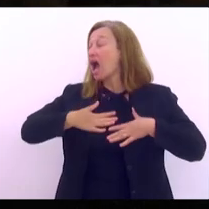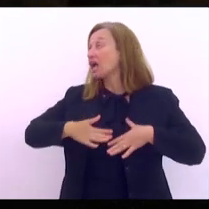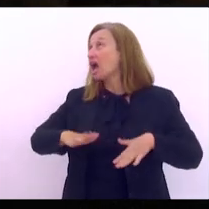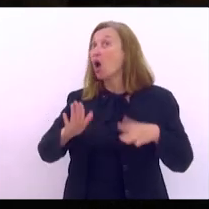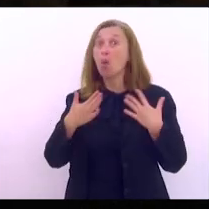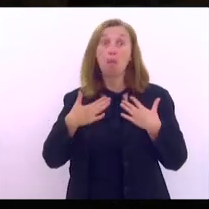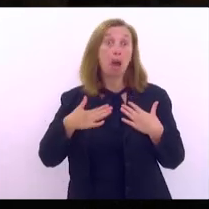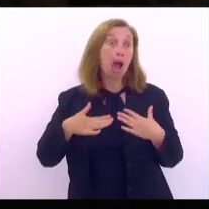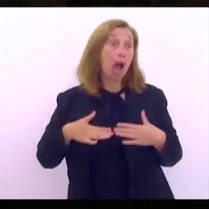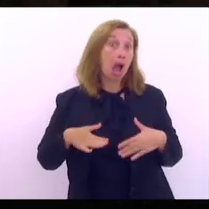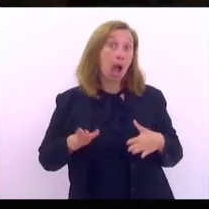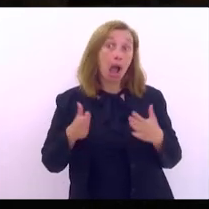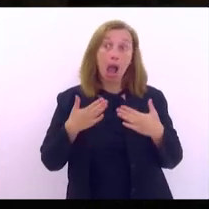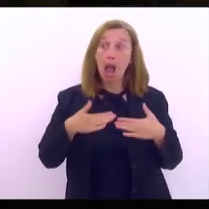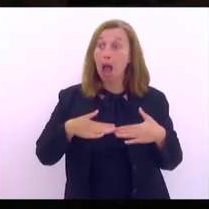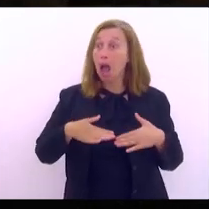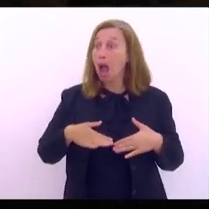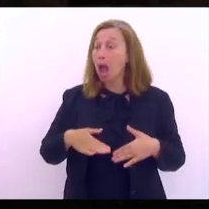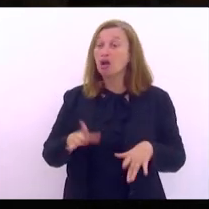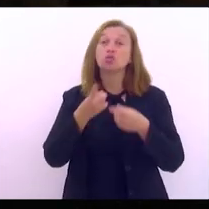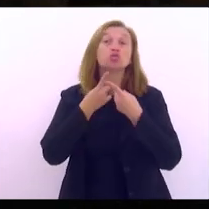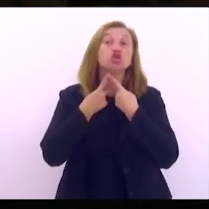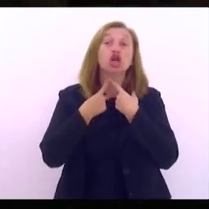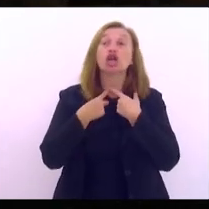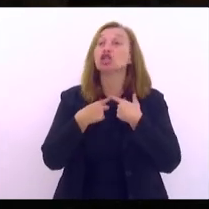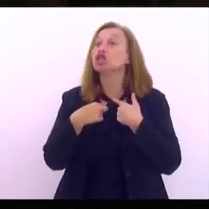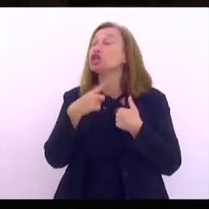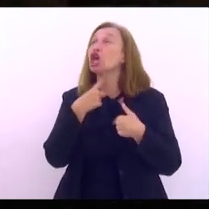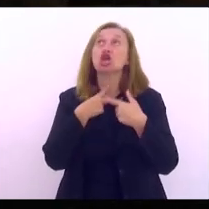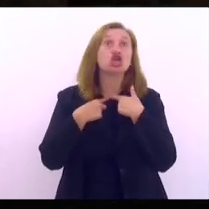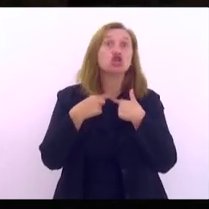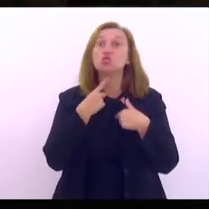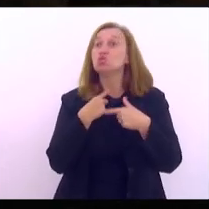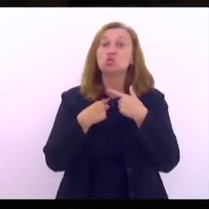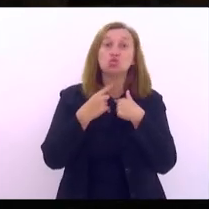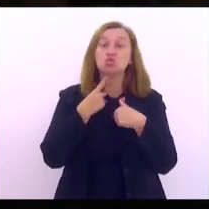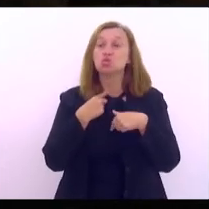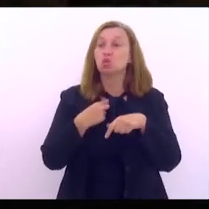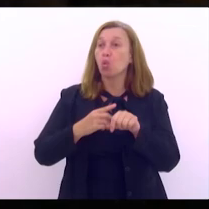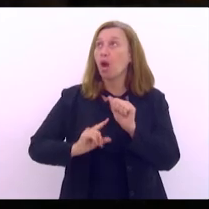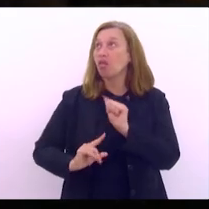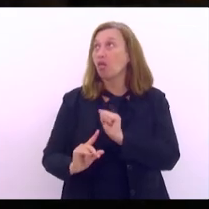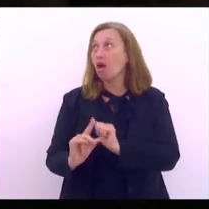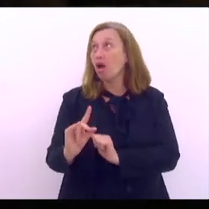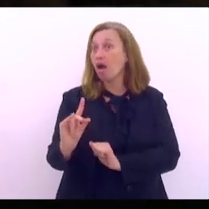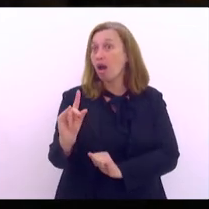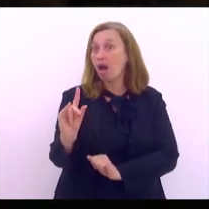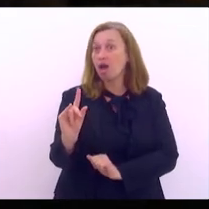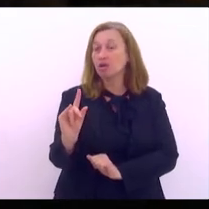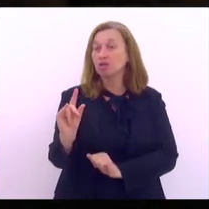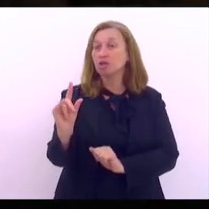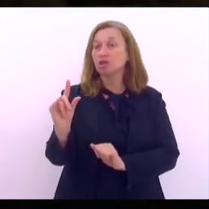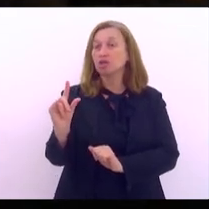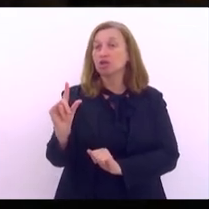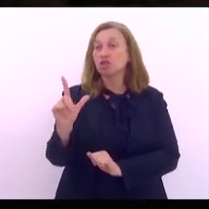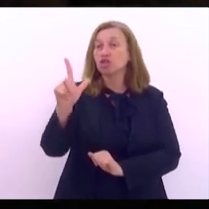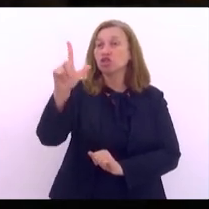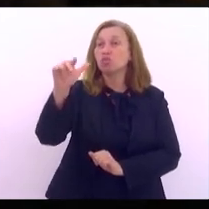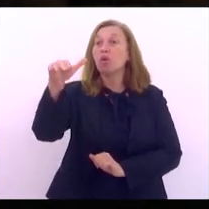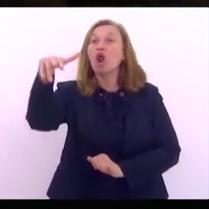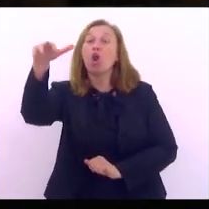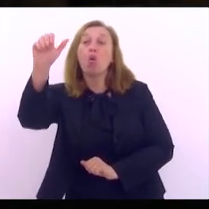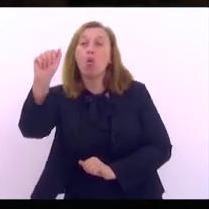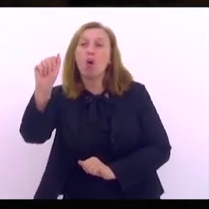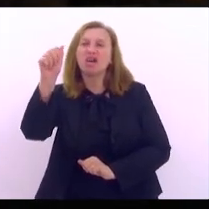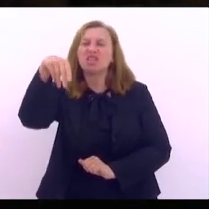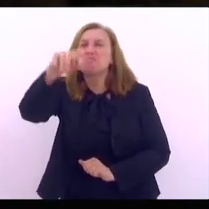aquela vontade eterna, né, de uma lua de mel que não